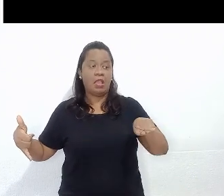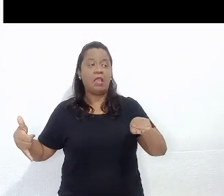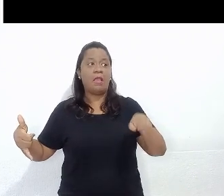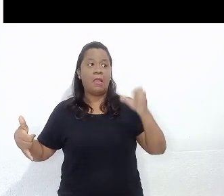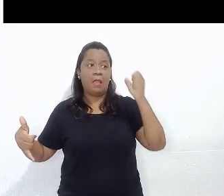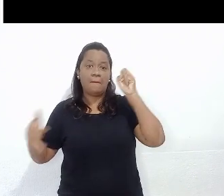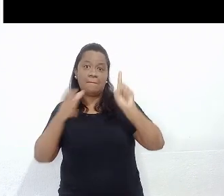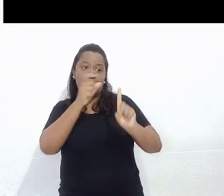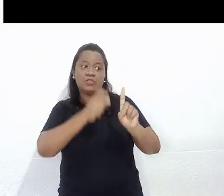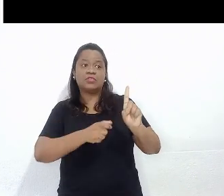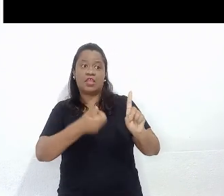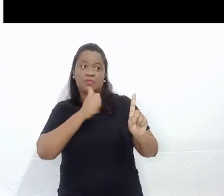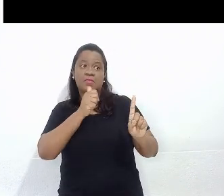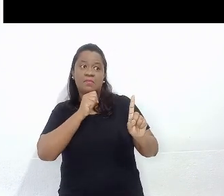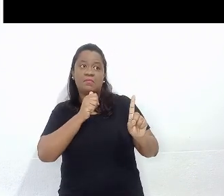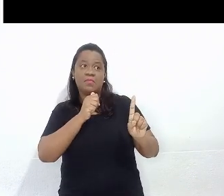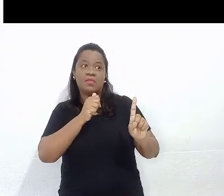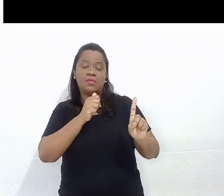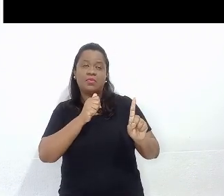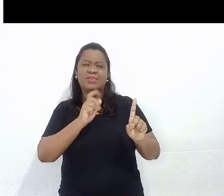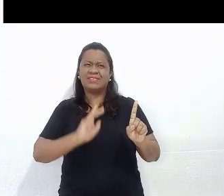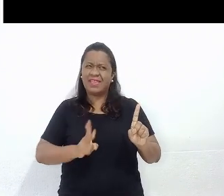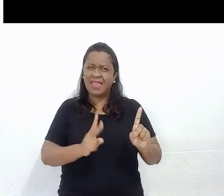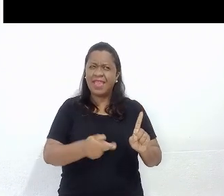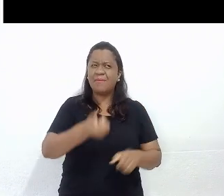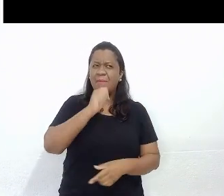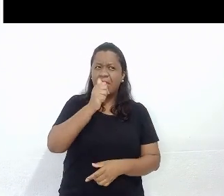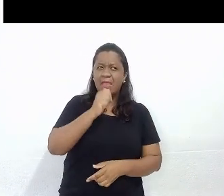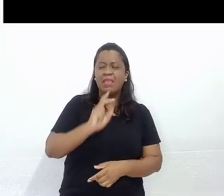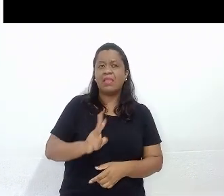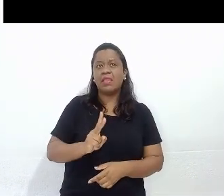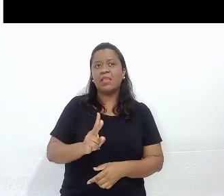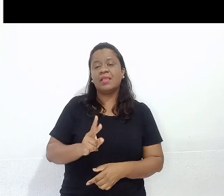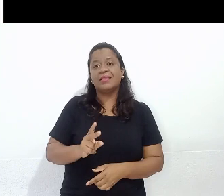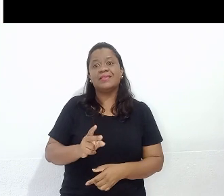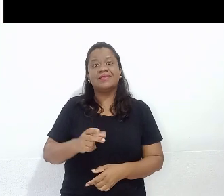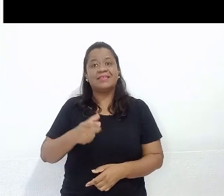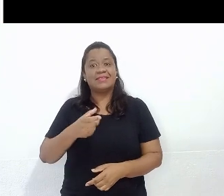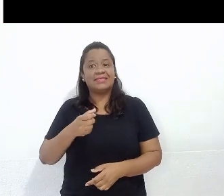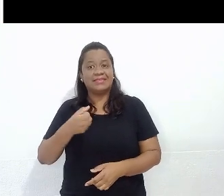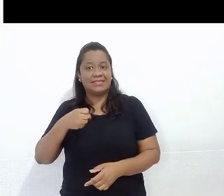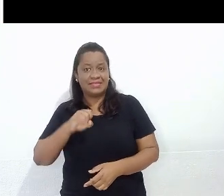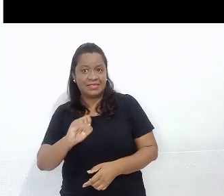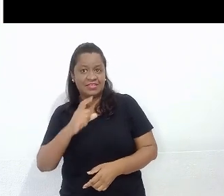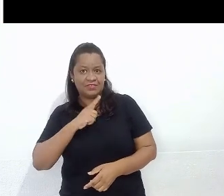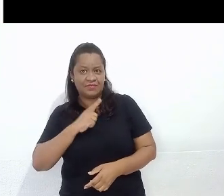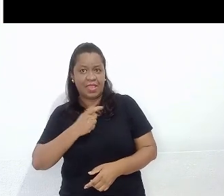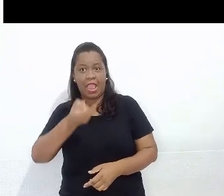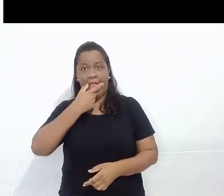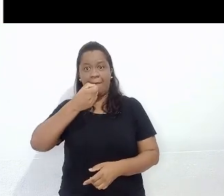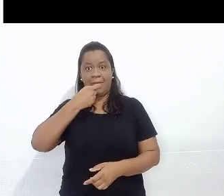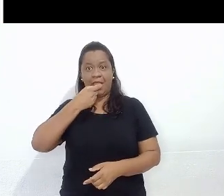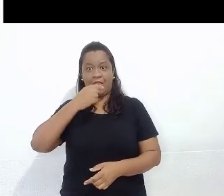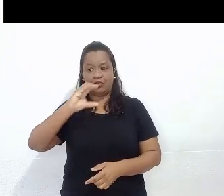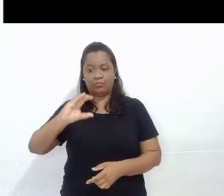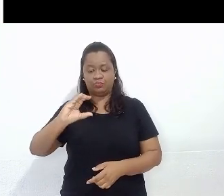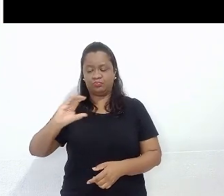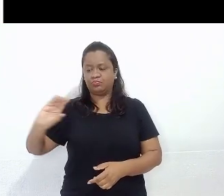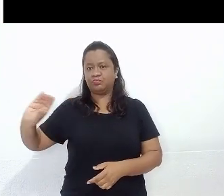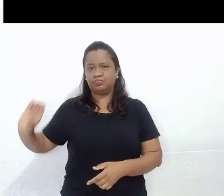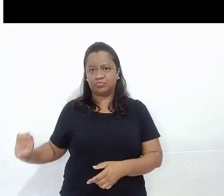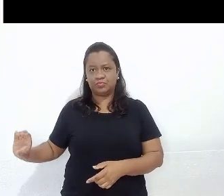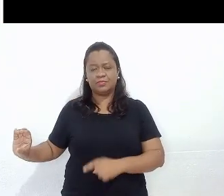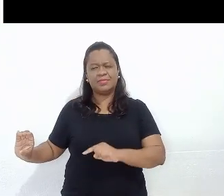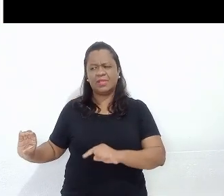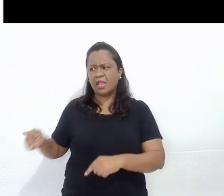sempre? Será que foi uma noite só? Se tiver um pacote de remédio, esse cara precisa tomar algum remédio específico, alguma coisa. Será